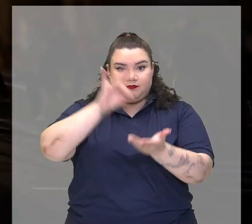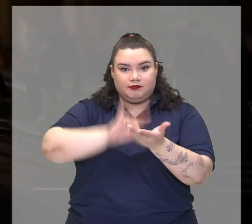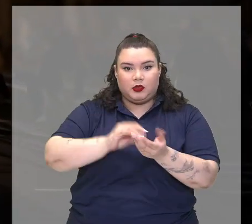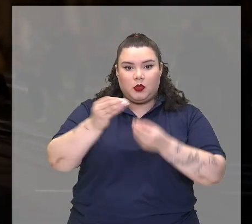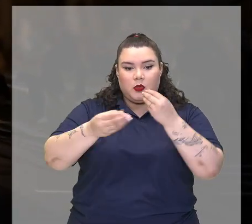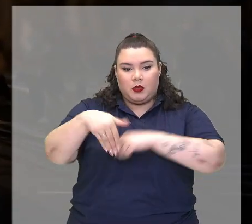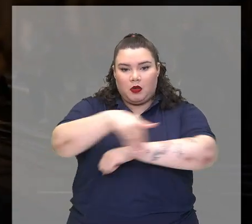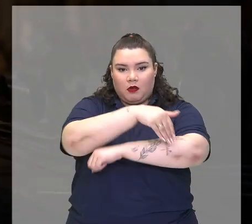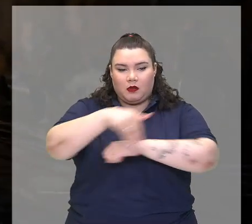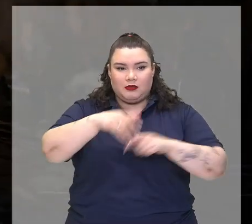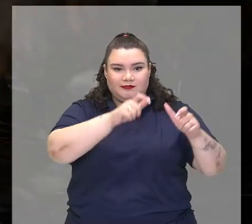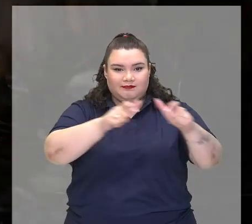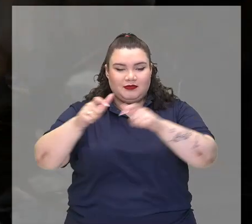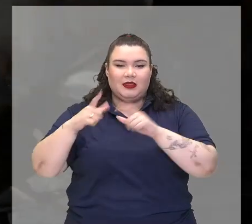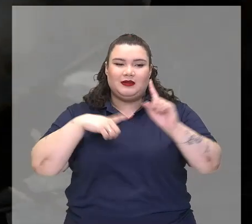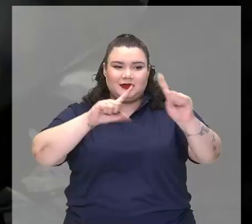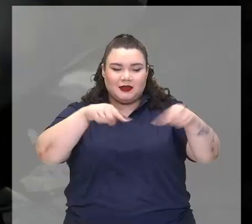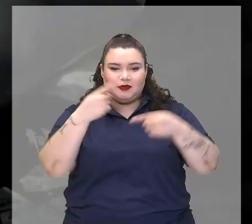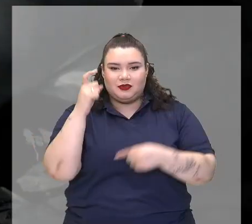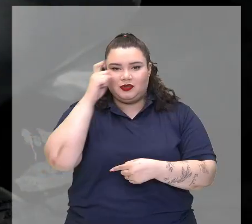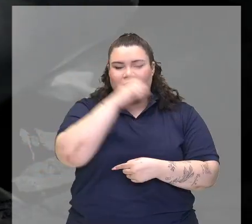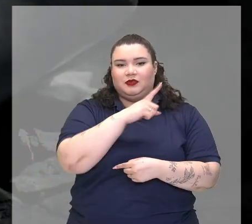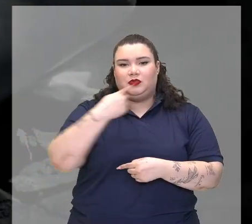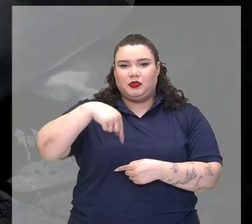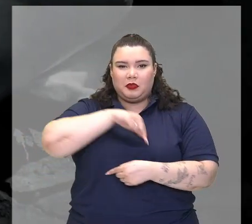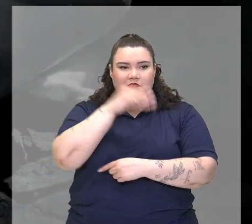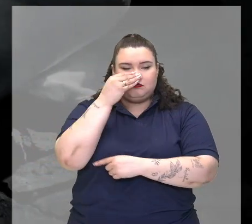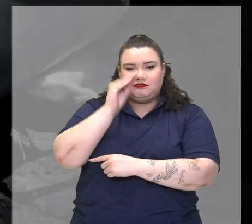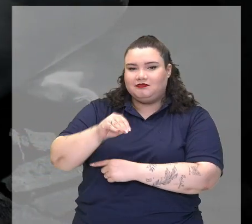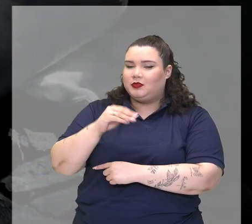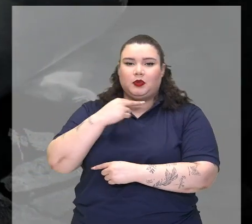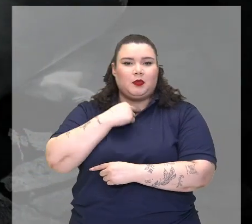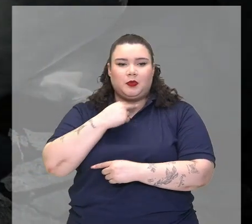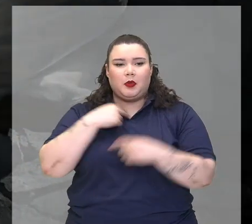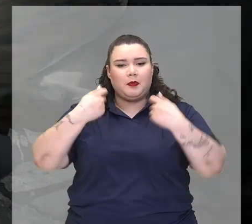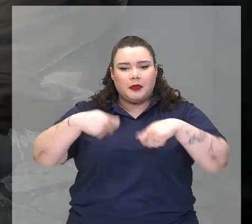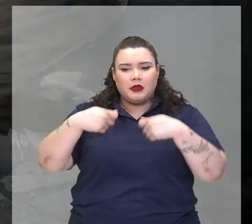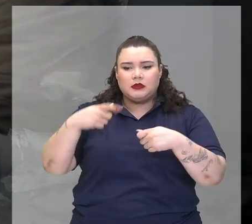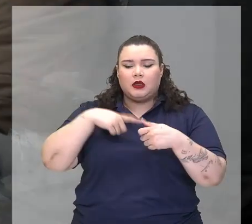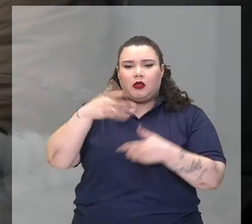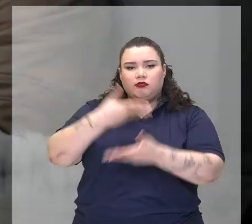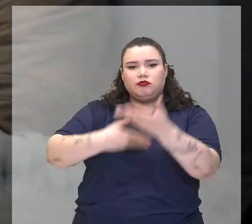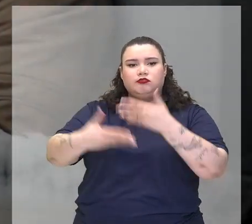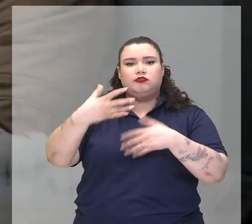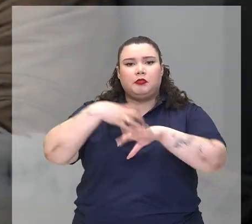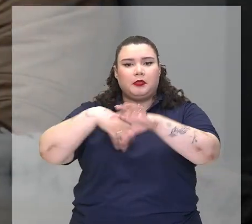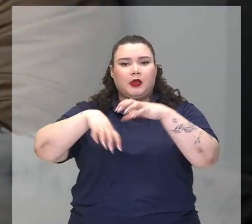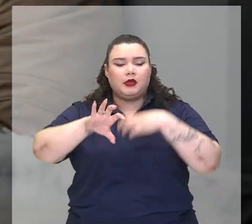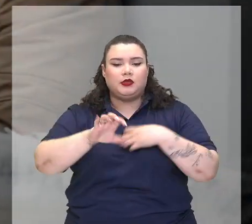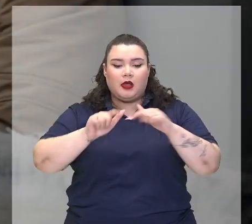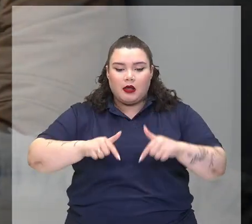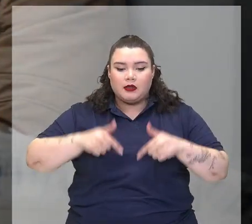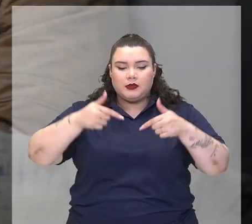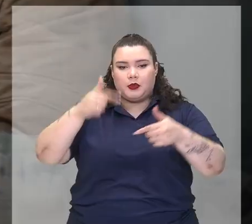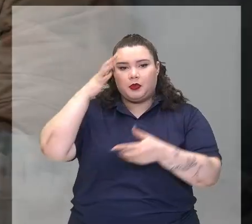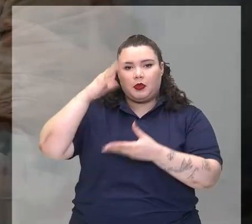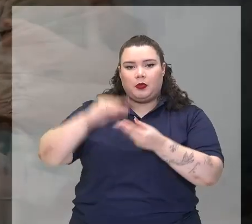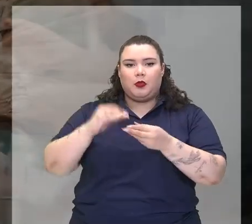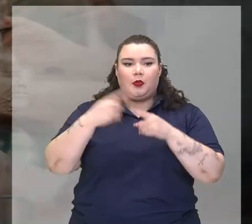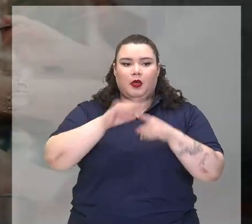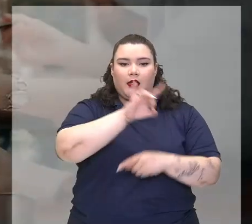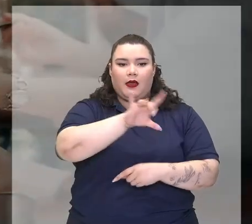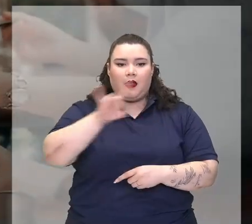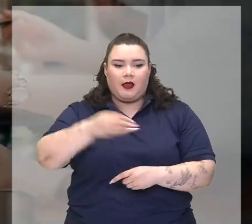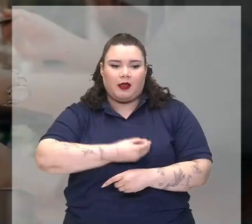ruas é um desafio coletivo. Não podemos ignorá-la. É preciso ouvir, compreender e agir, porque cada vida importa